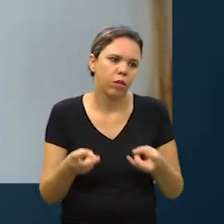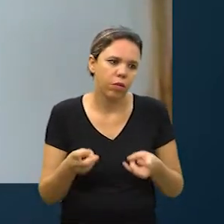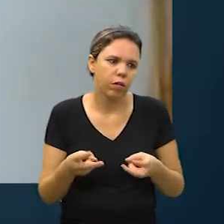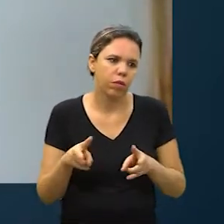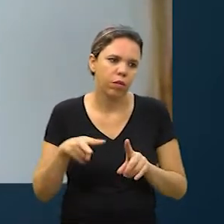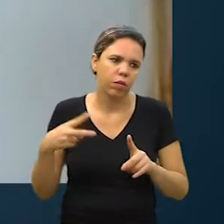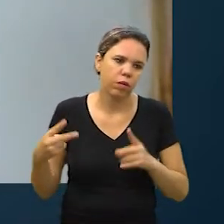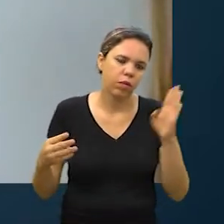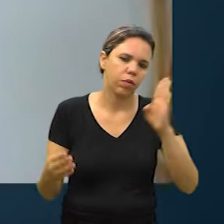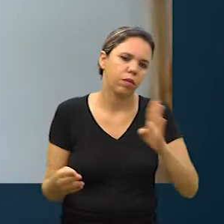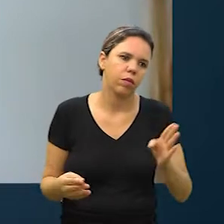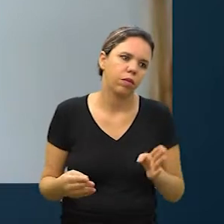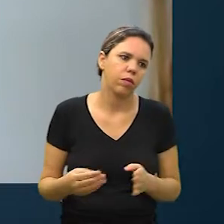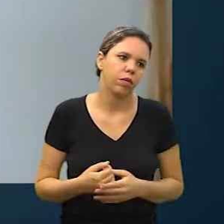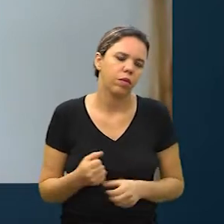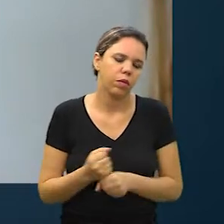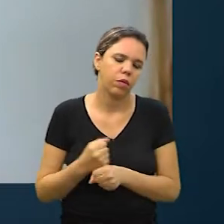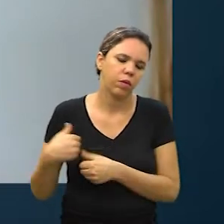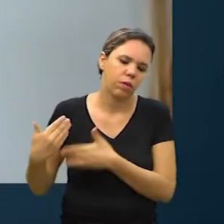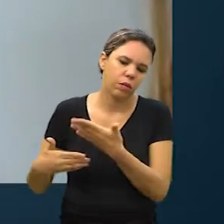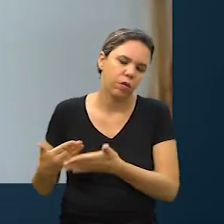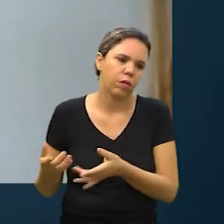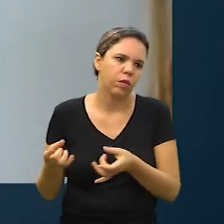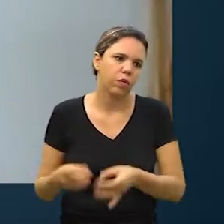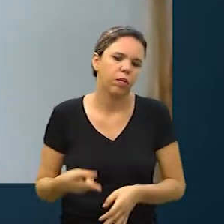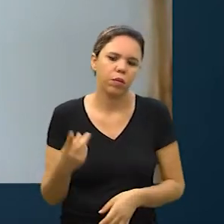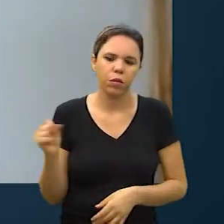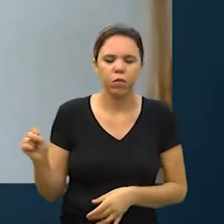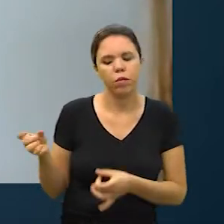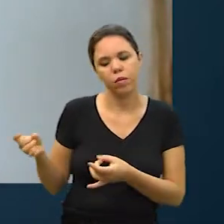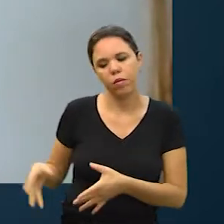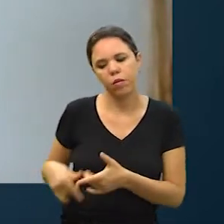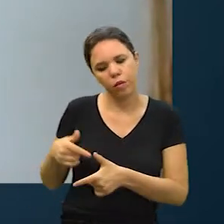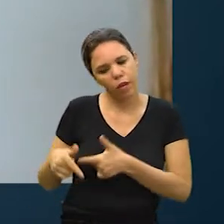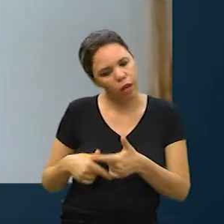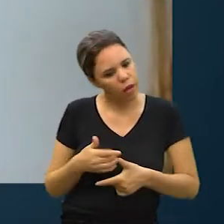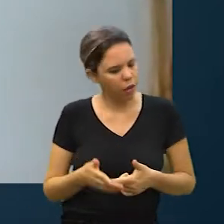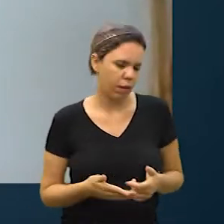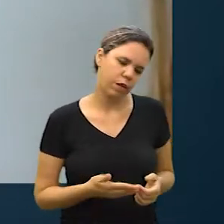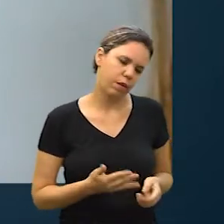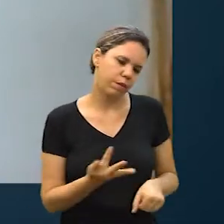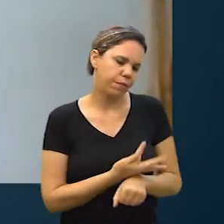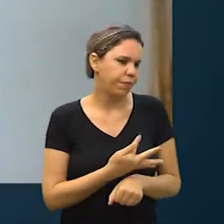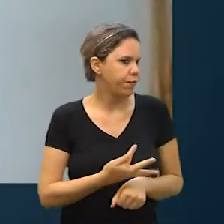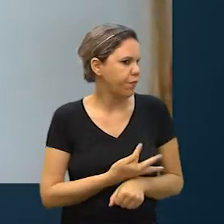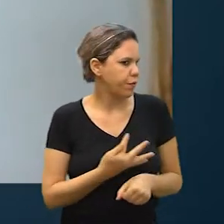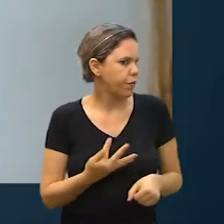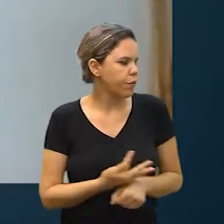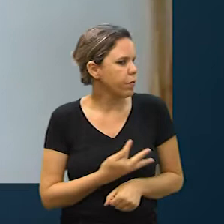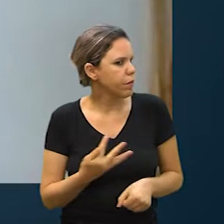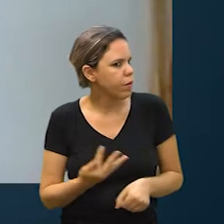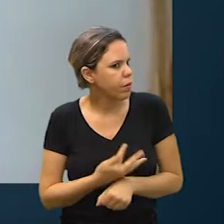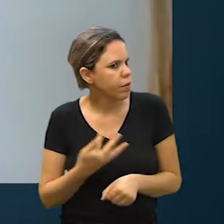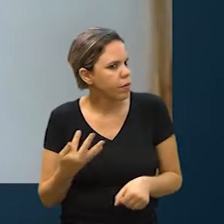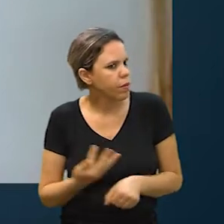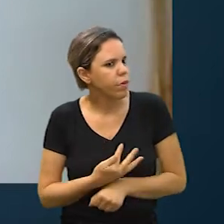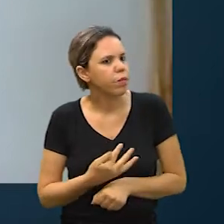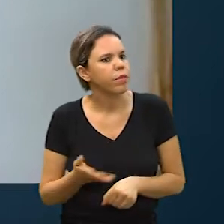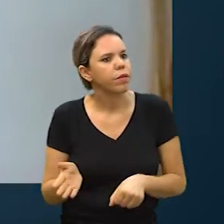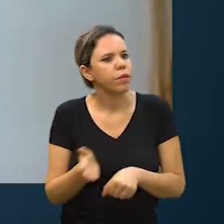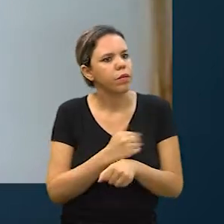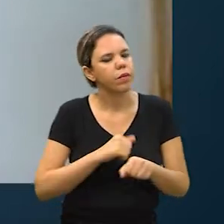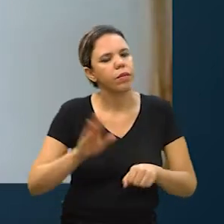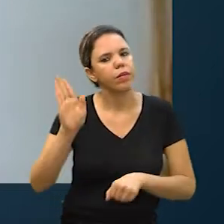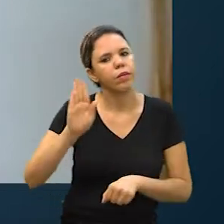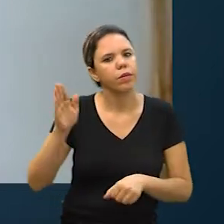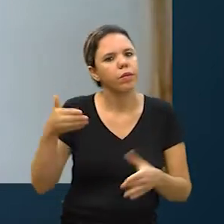olhando para a perspectiva do Brasil dos próximos anos, quando eu saí em 2018, a gente estava ali passando por estava nas